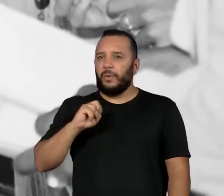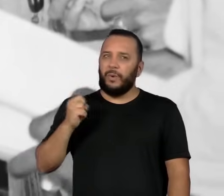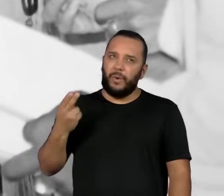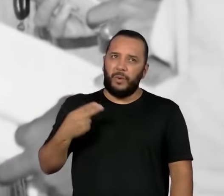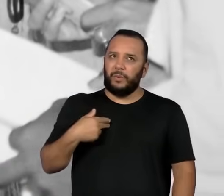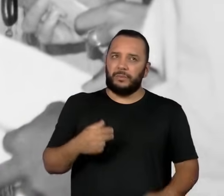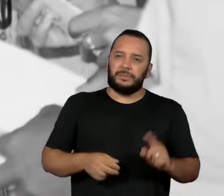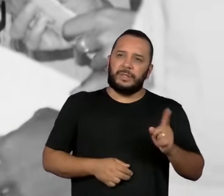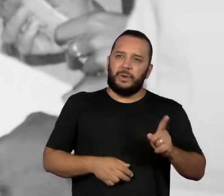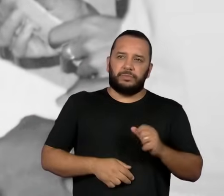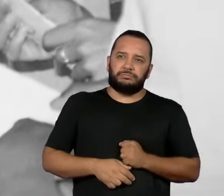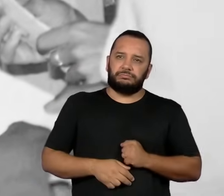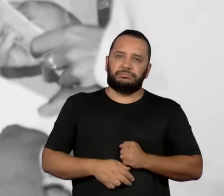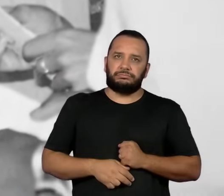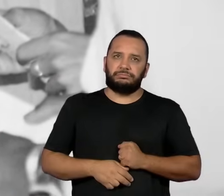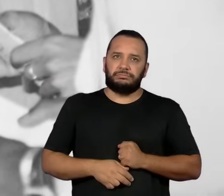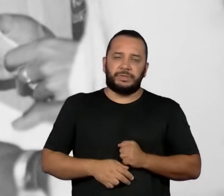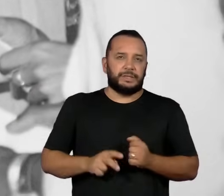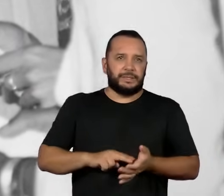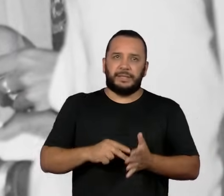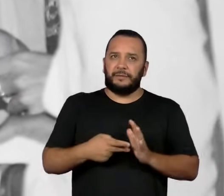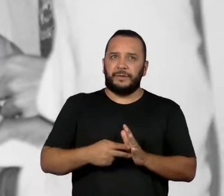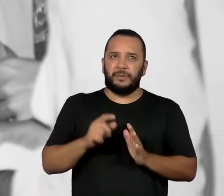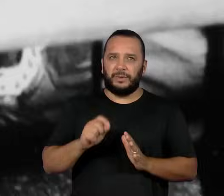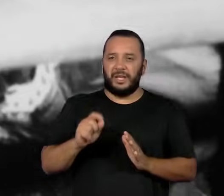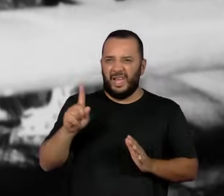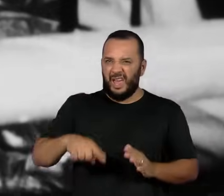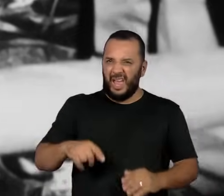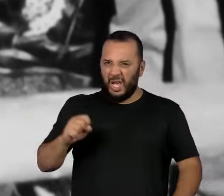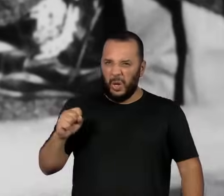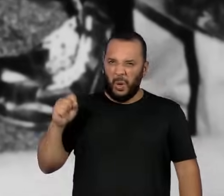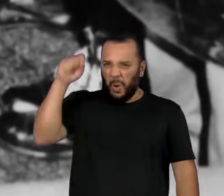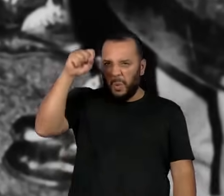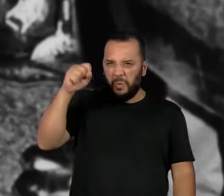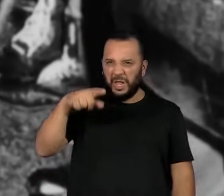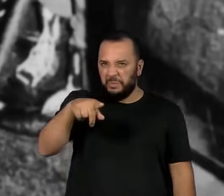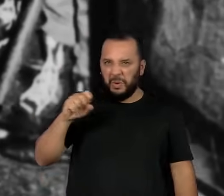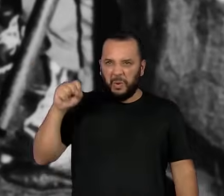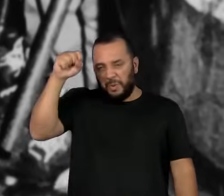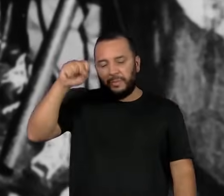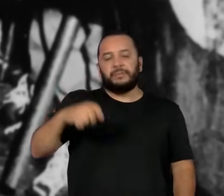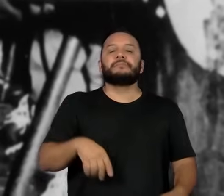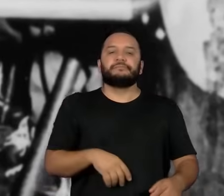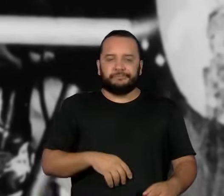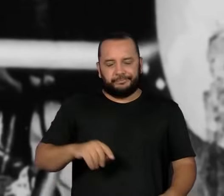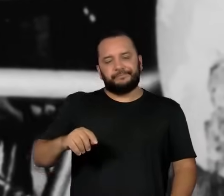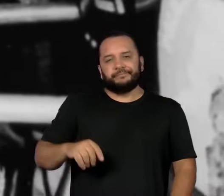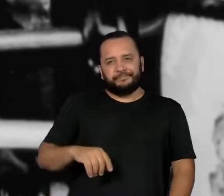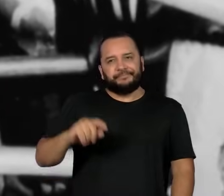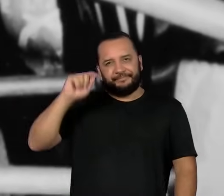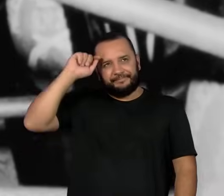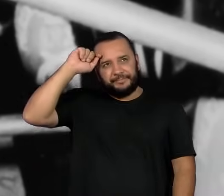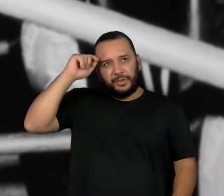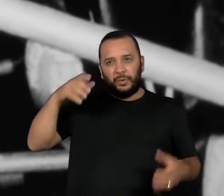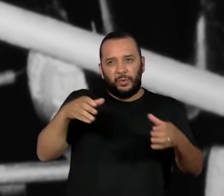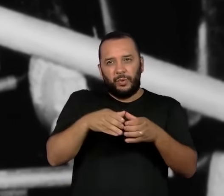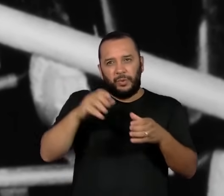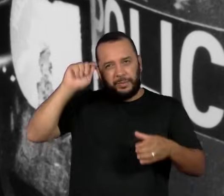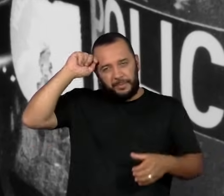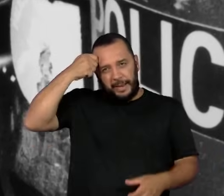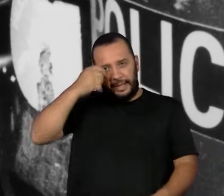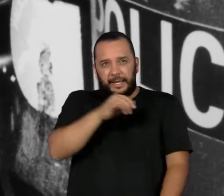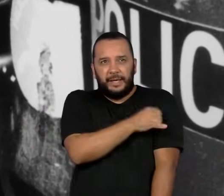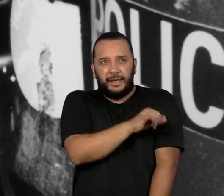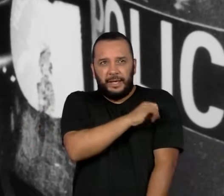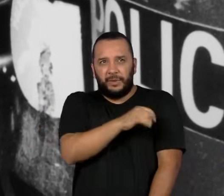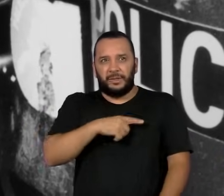né, era sinônimo de comunismo. O Black Rio foi perseguido pela ditadura porque havia uma paranoia e um